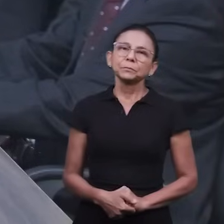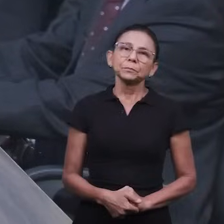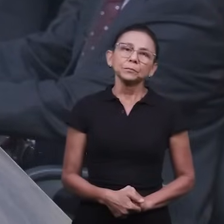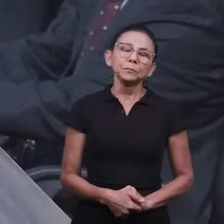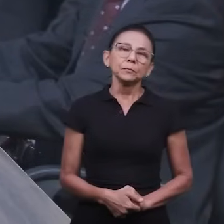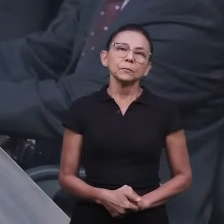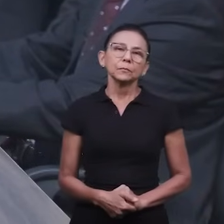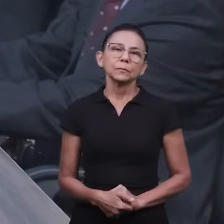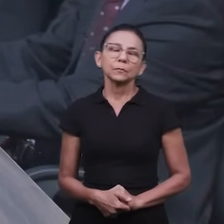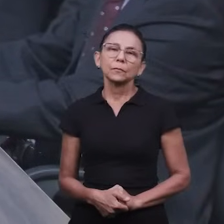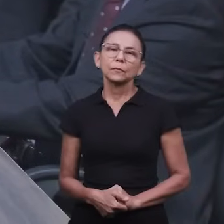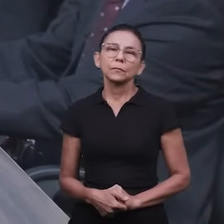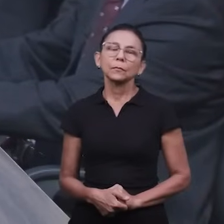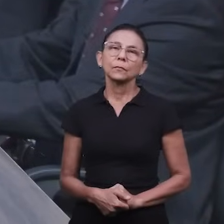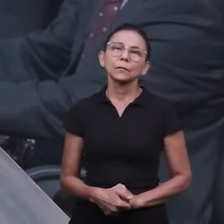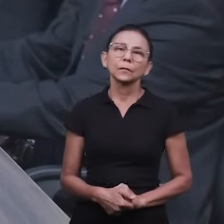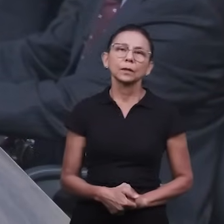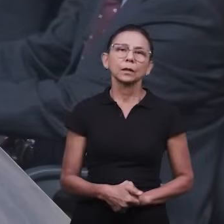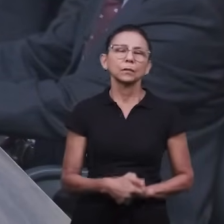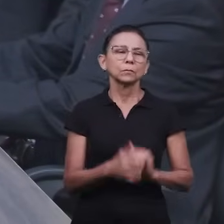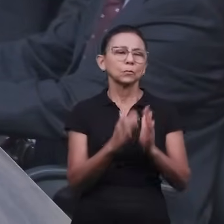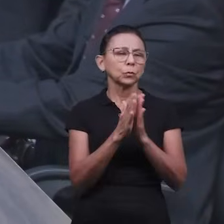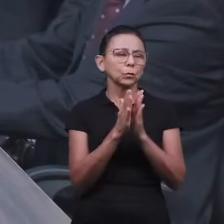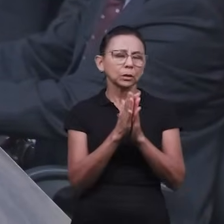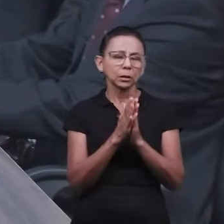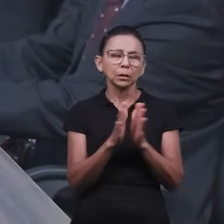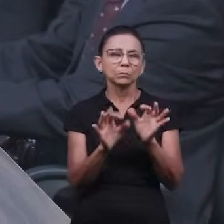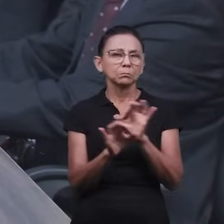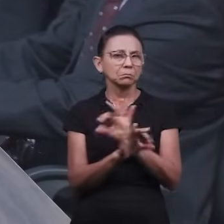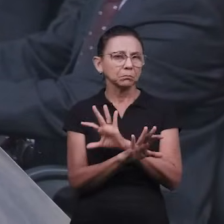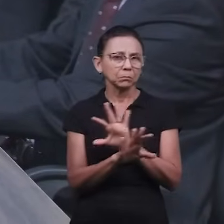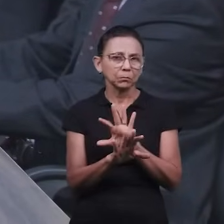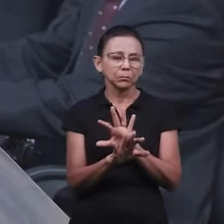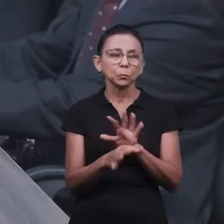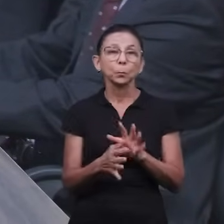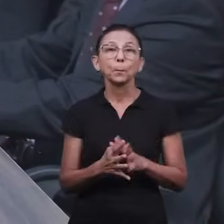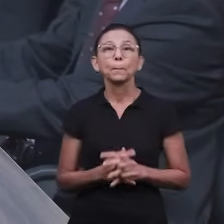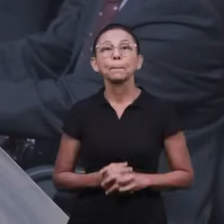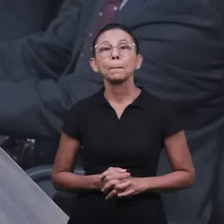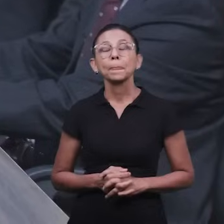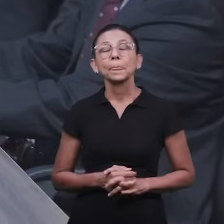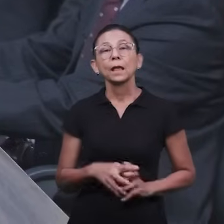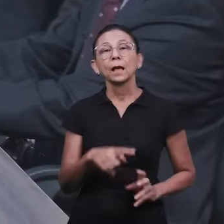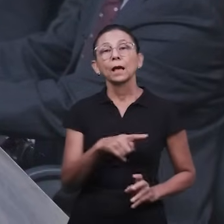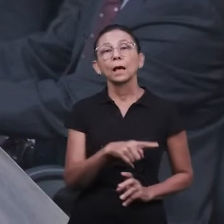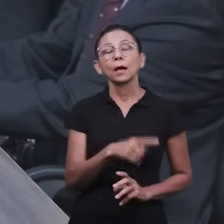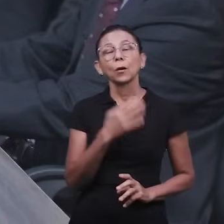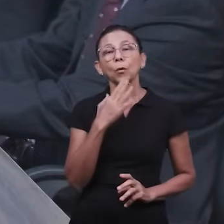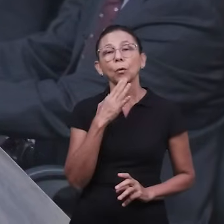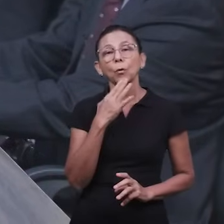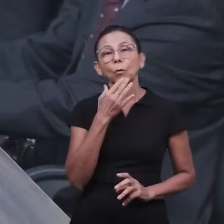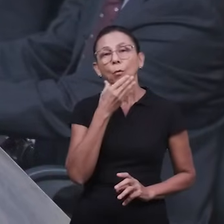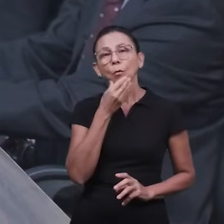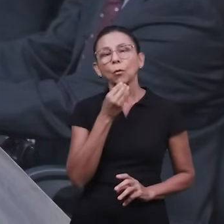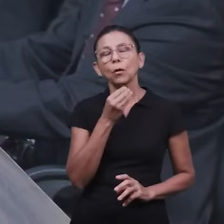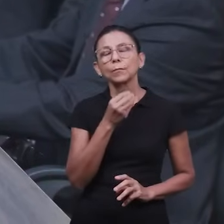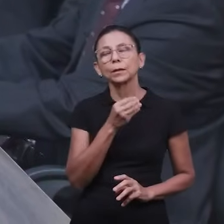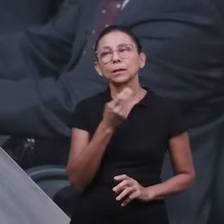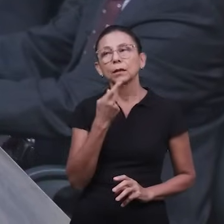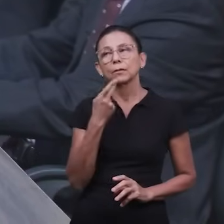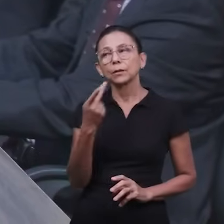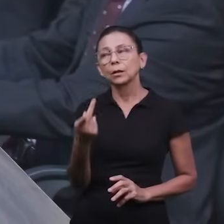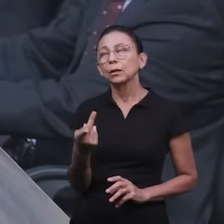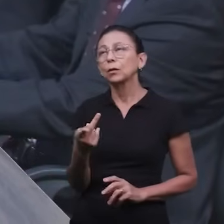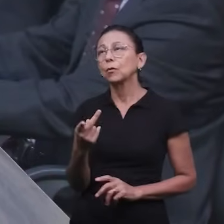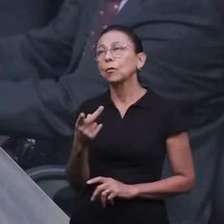diante daquela oração ali, ele se acalmou, né? E ele até falou, olha, agora espero que o Senhor, né, Deus venha